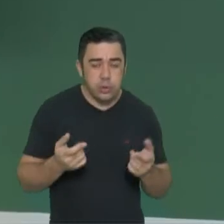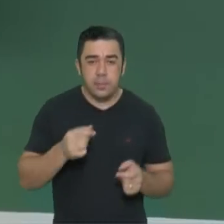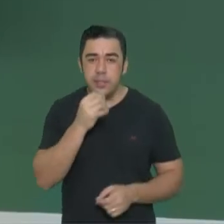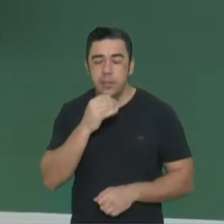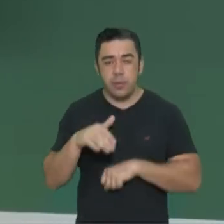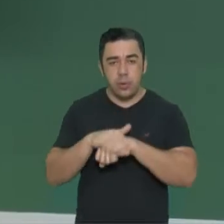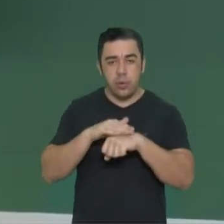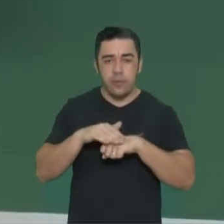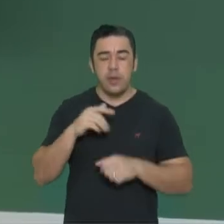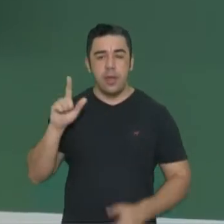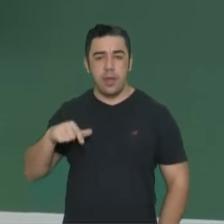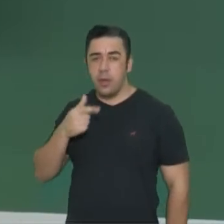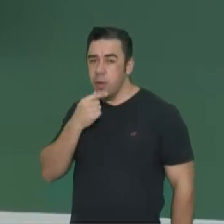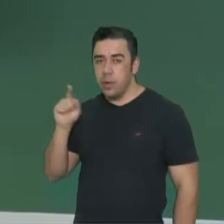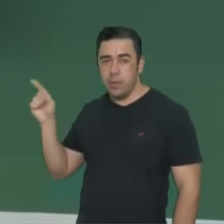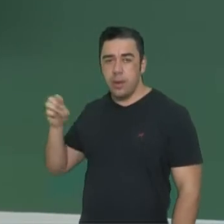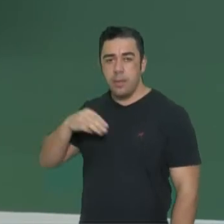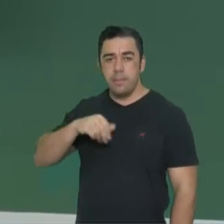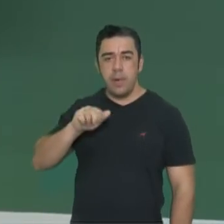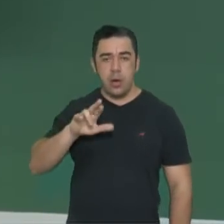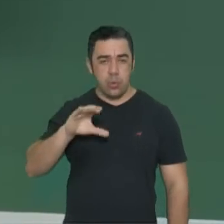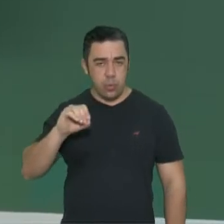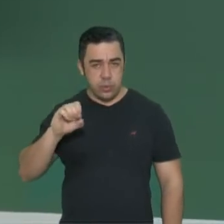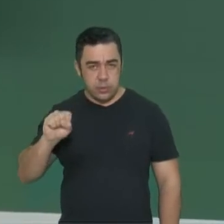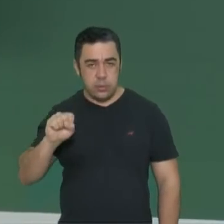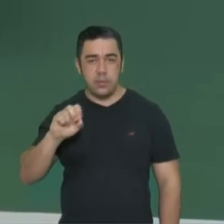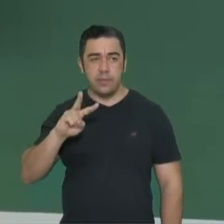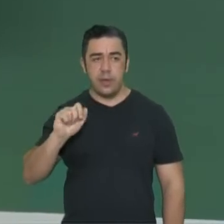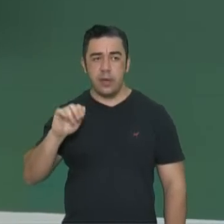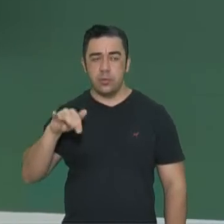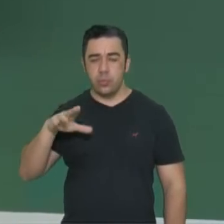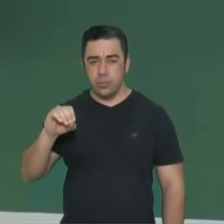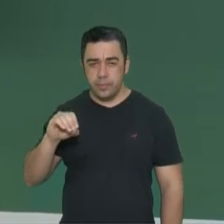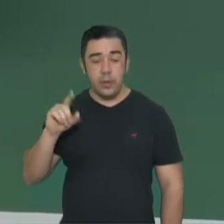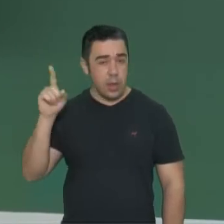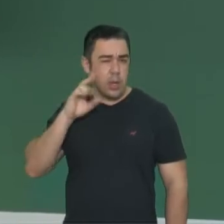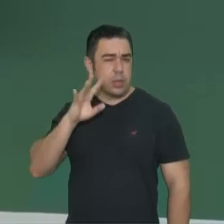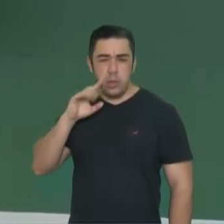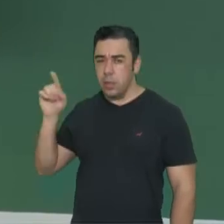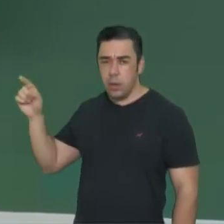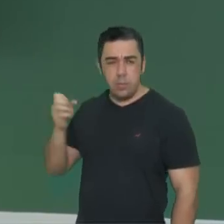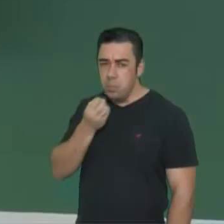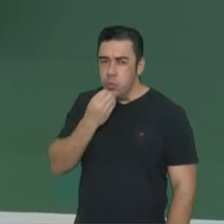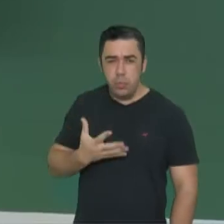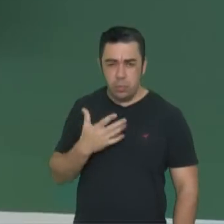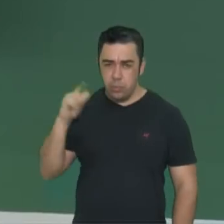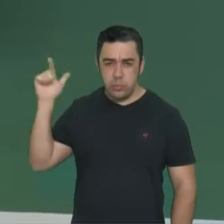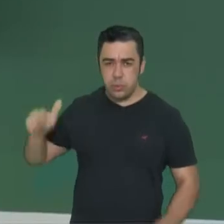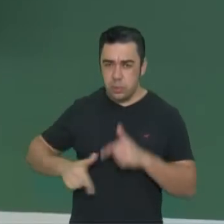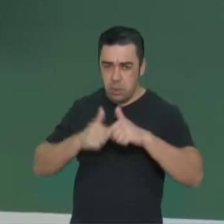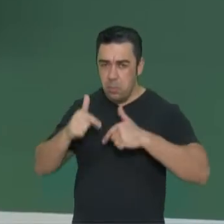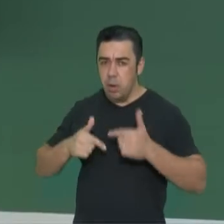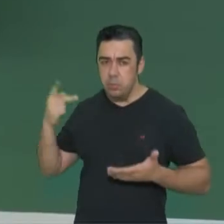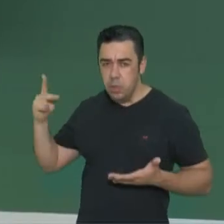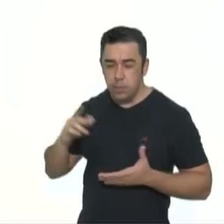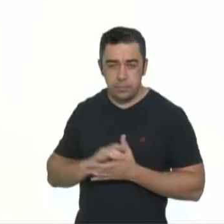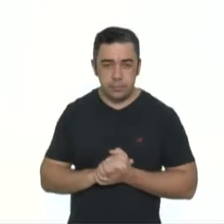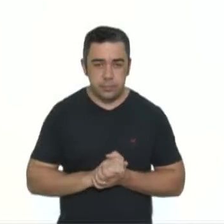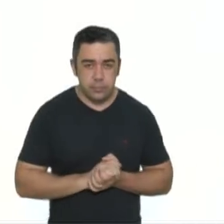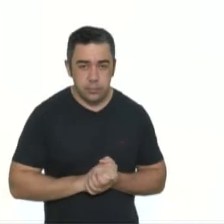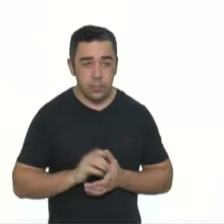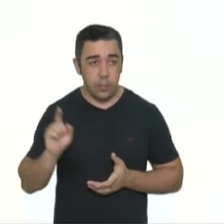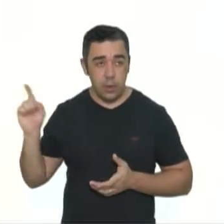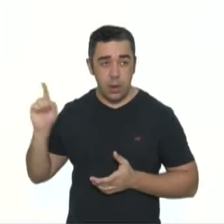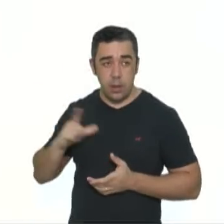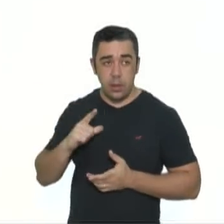professor Marcos Bagnon, professor muito bacana, muito legal, as obras dele, tem uma obra muito legal. Diz aqui, ó, professor Marcos